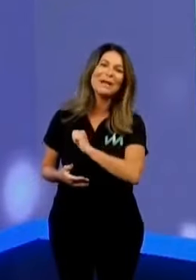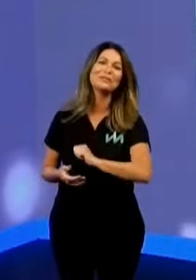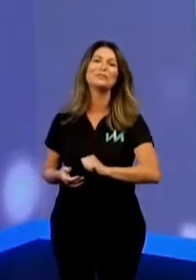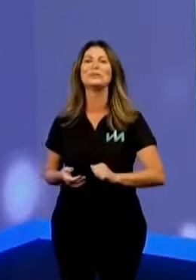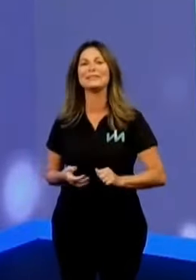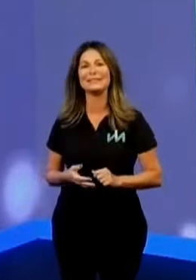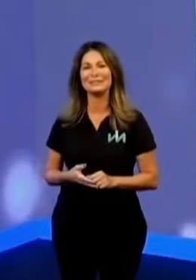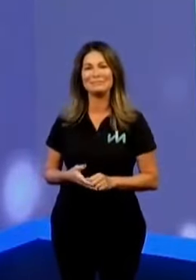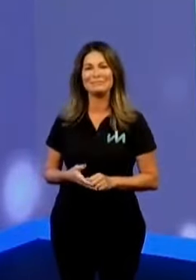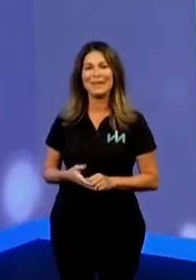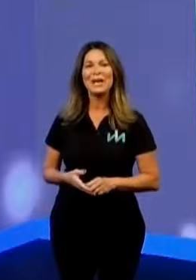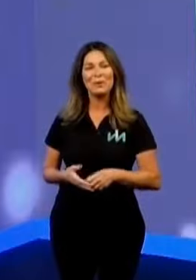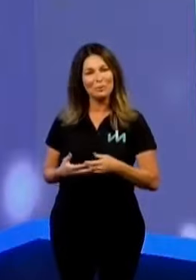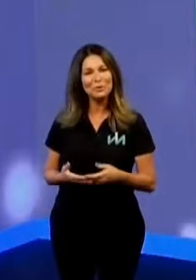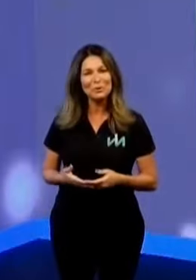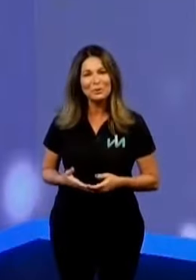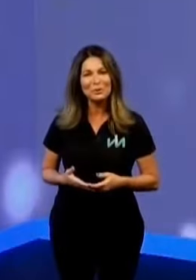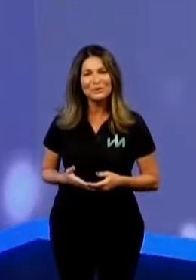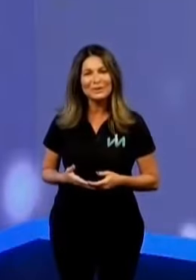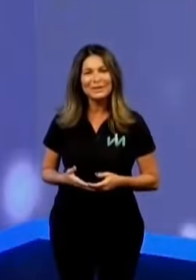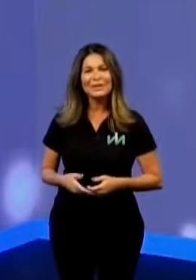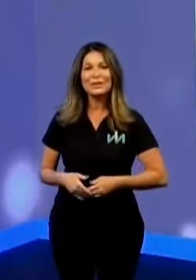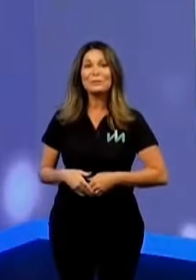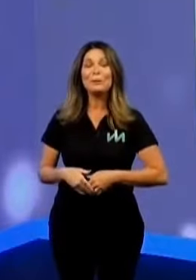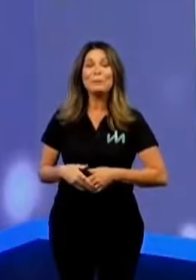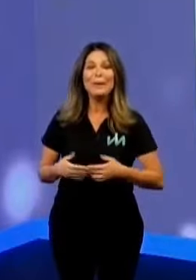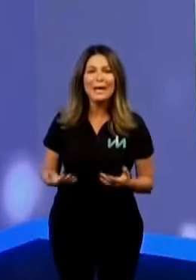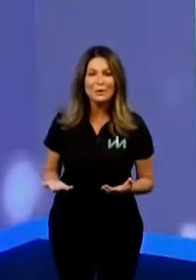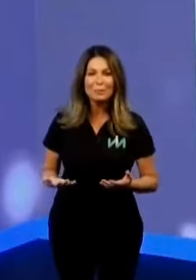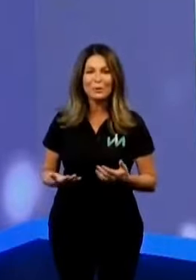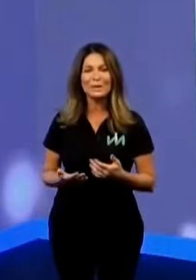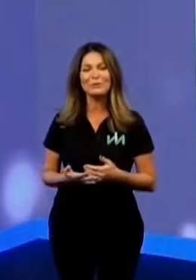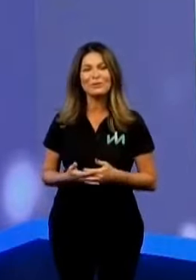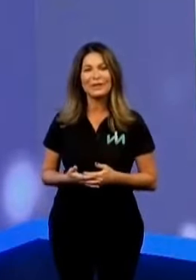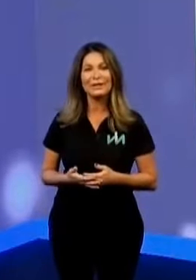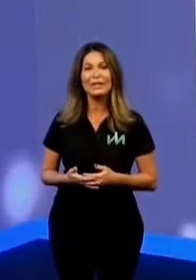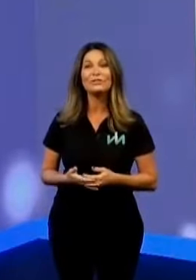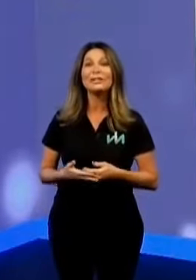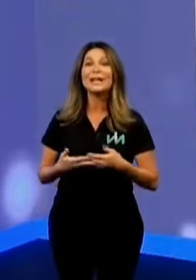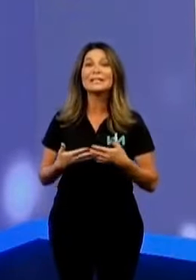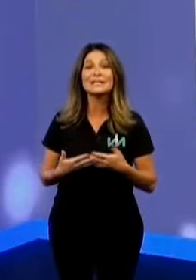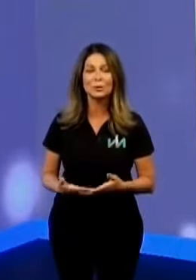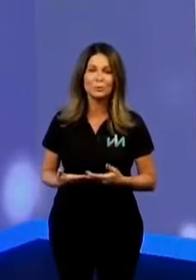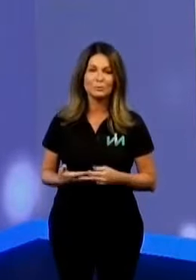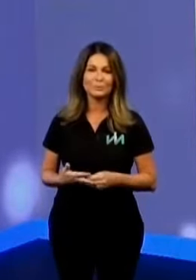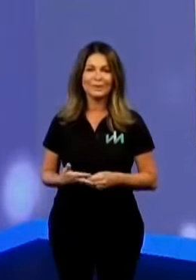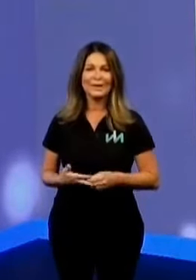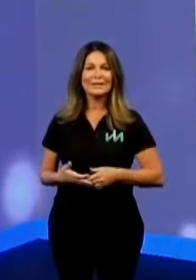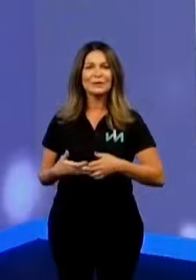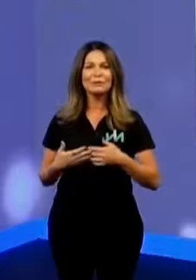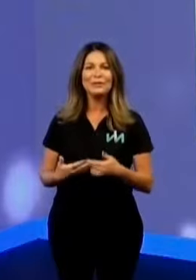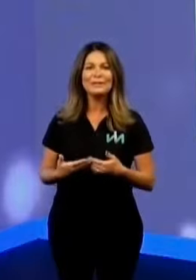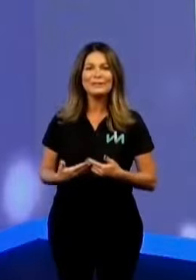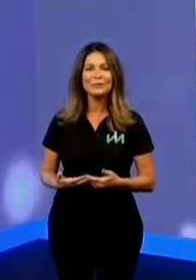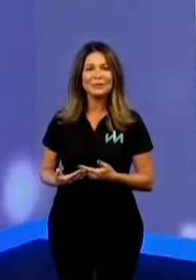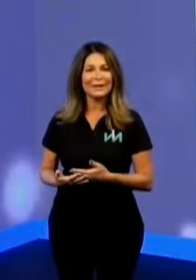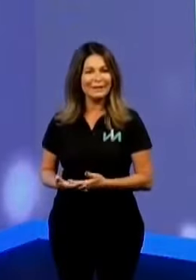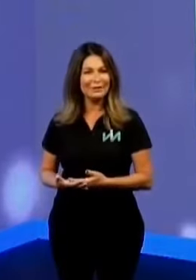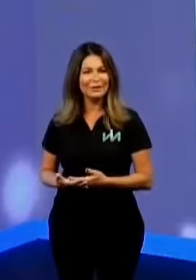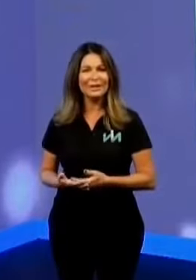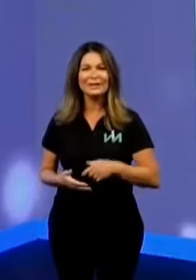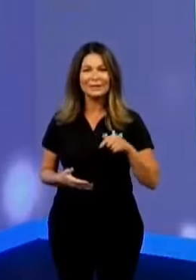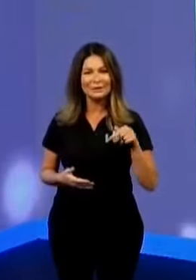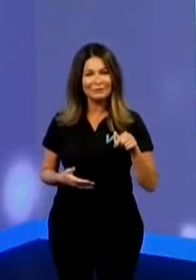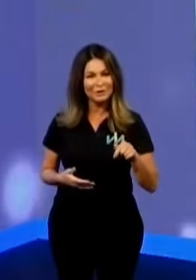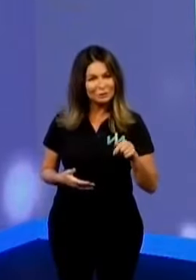ainda mais força. Com muito orgulho, nosso primeiro programa de trainees nasceu. São 25